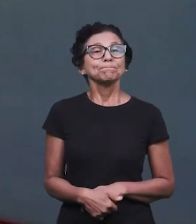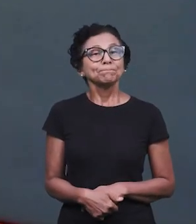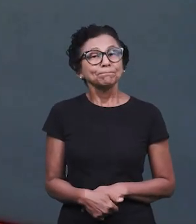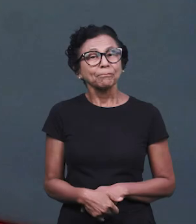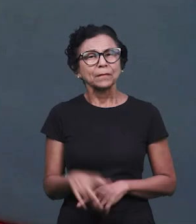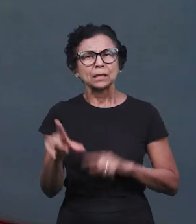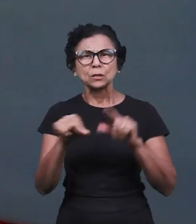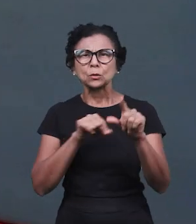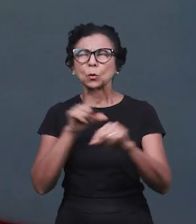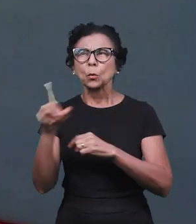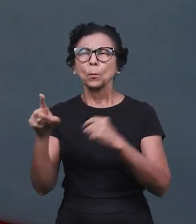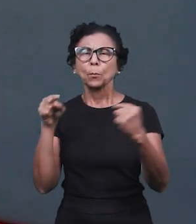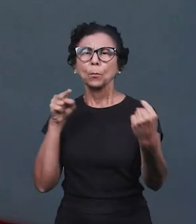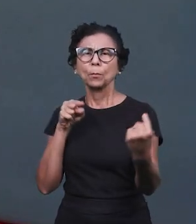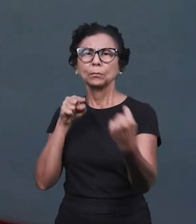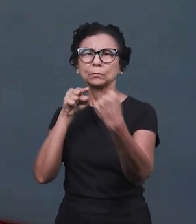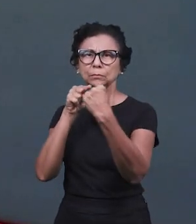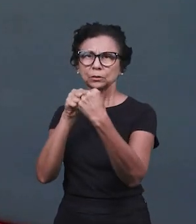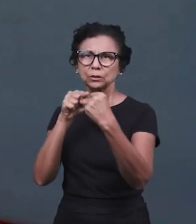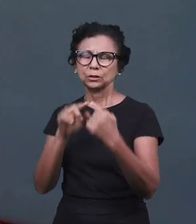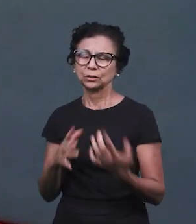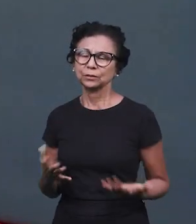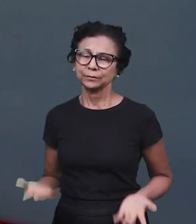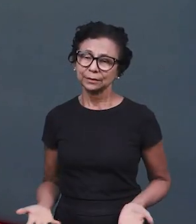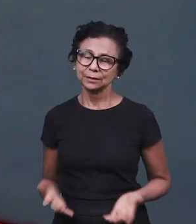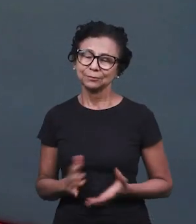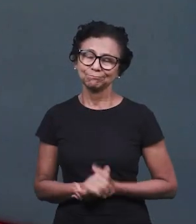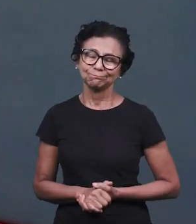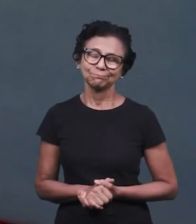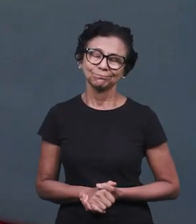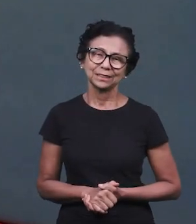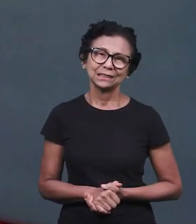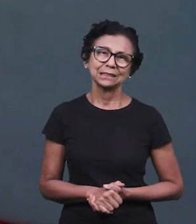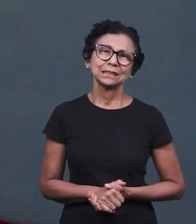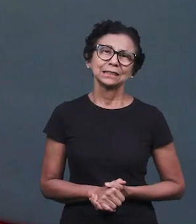escolhas, metas, que muitas vezes nós vemos que